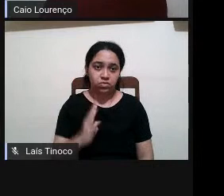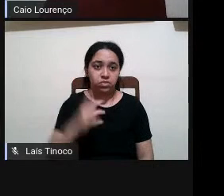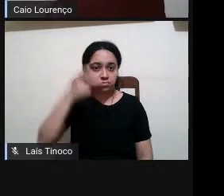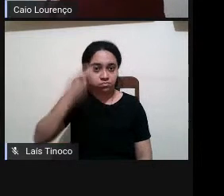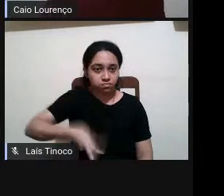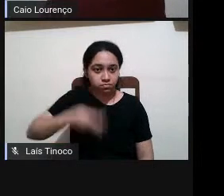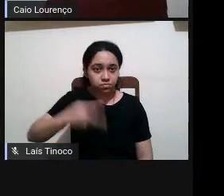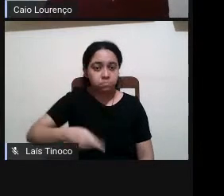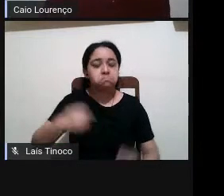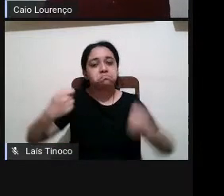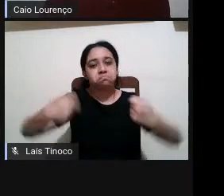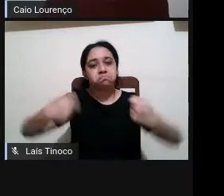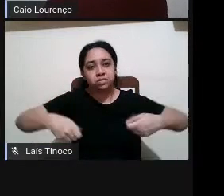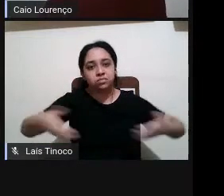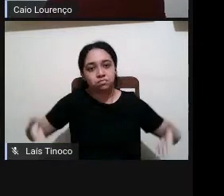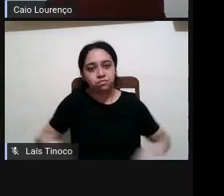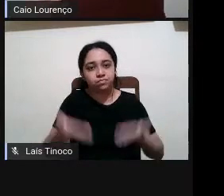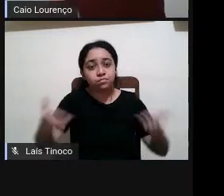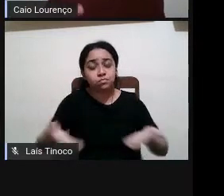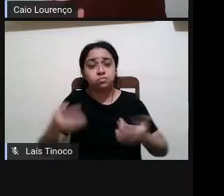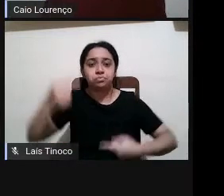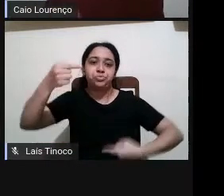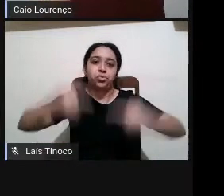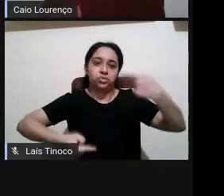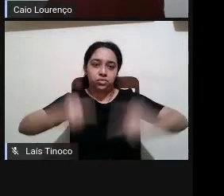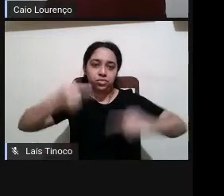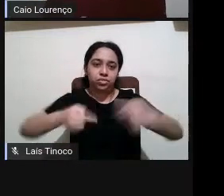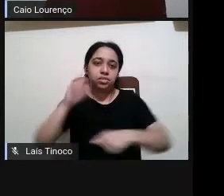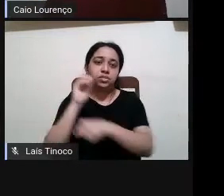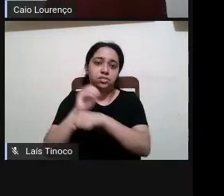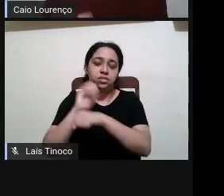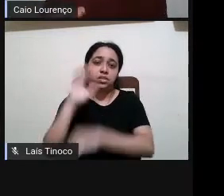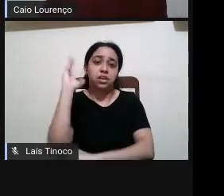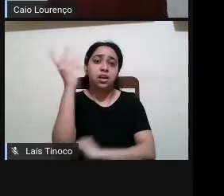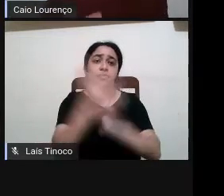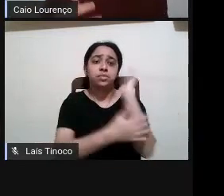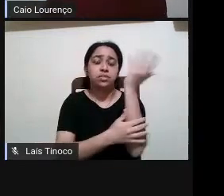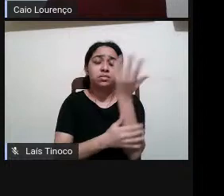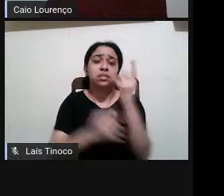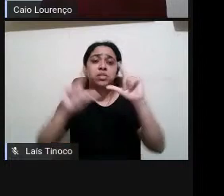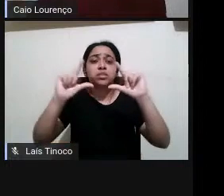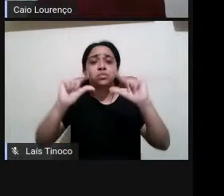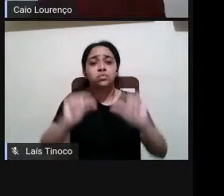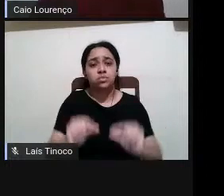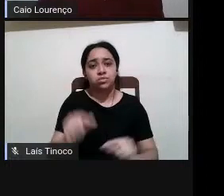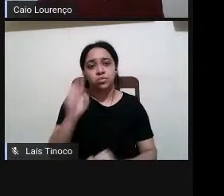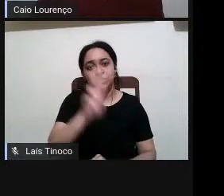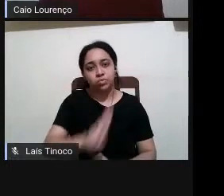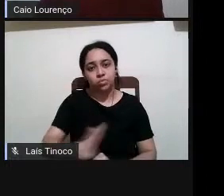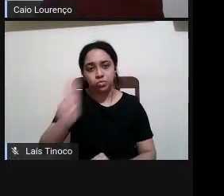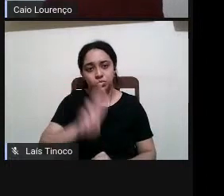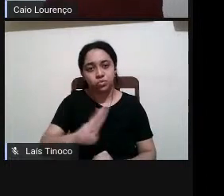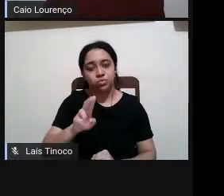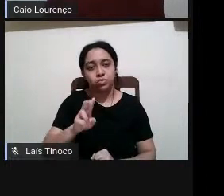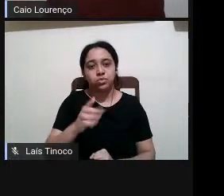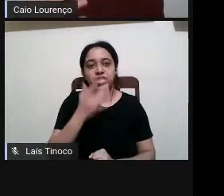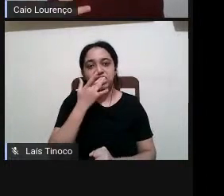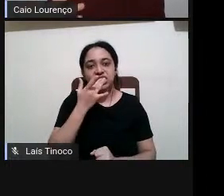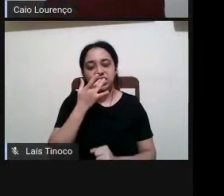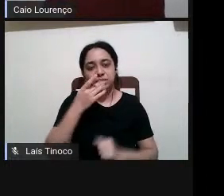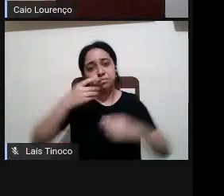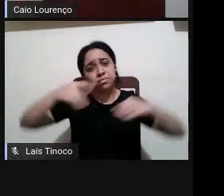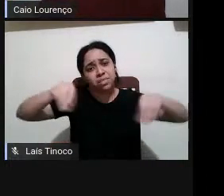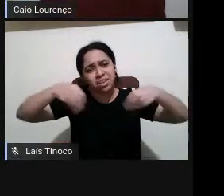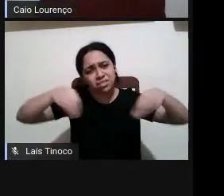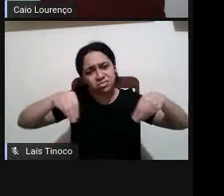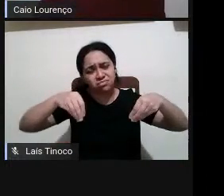incentivar políticas ambientais para o estímulo da redução do uso de plástico, né? Ou